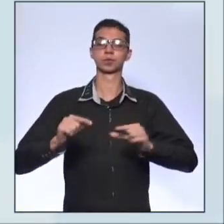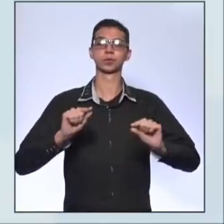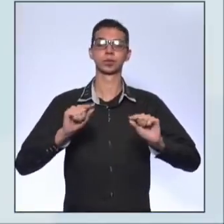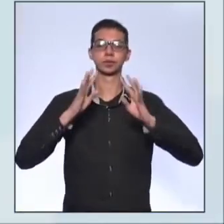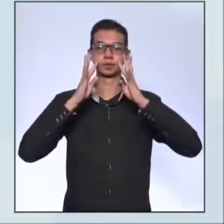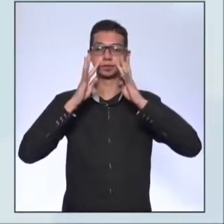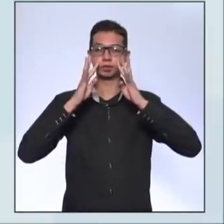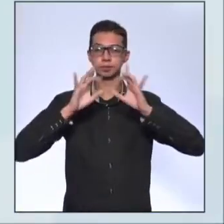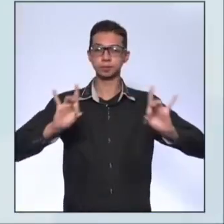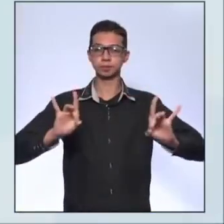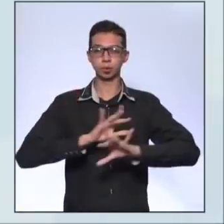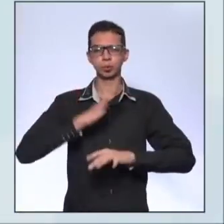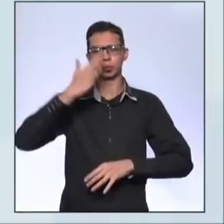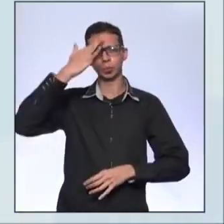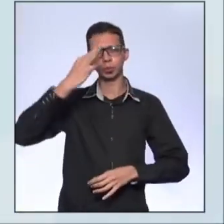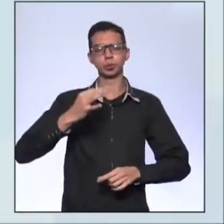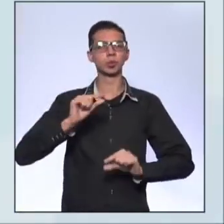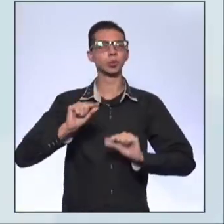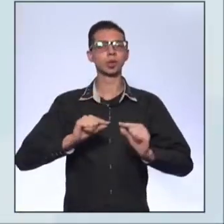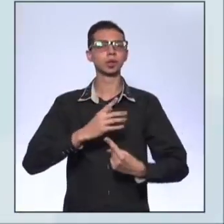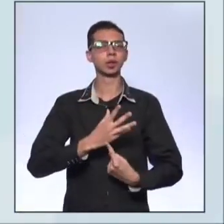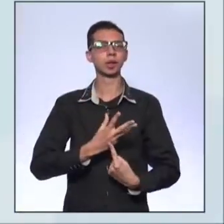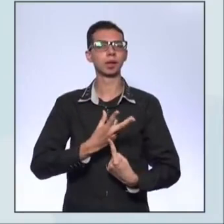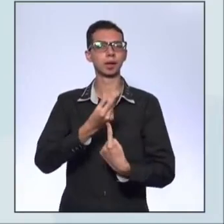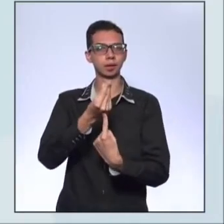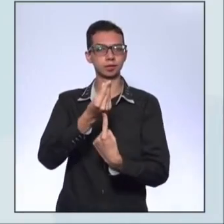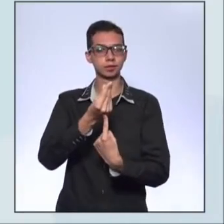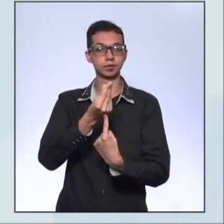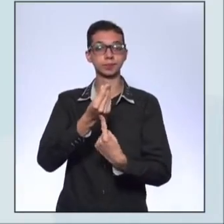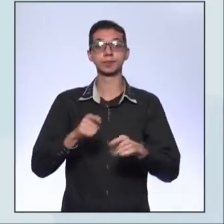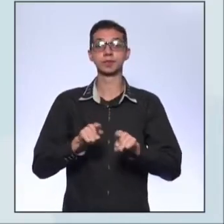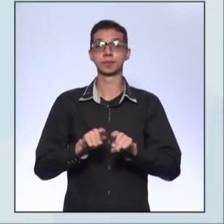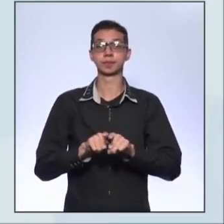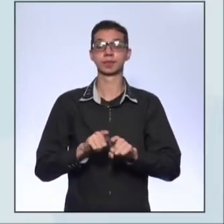a relação entre arte, ciência e tecnologia.